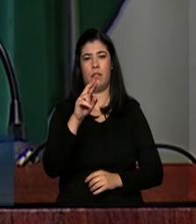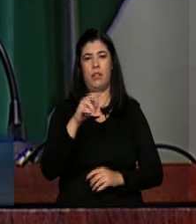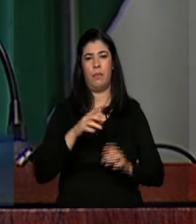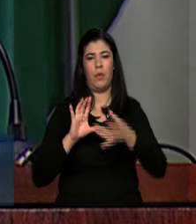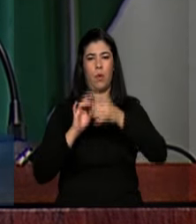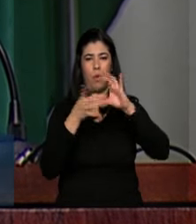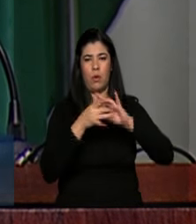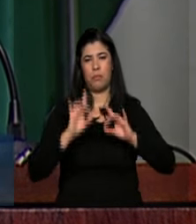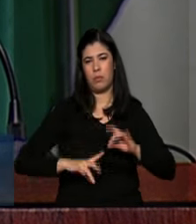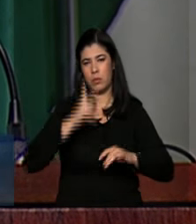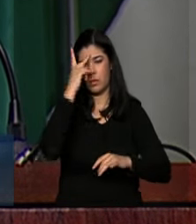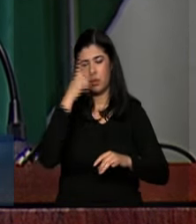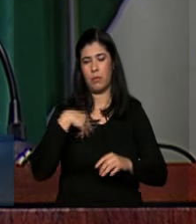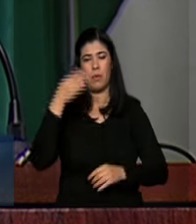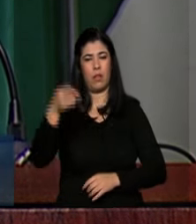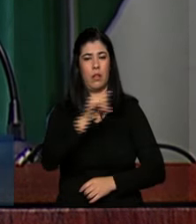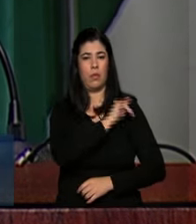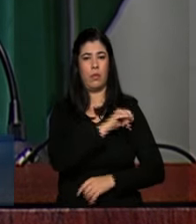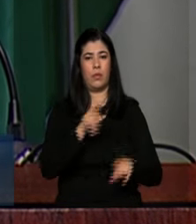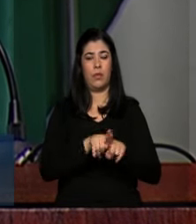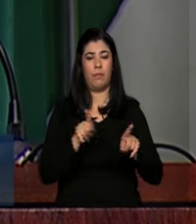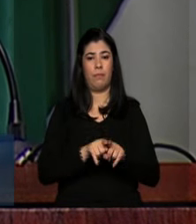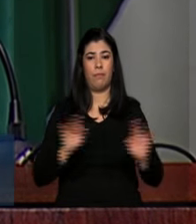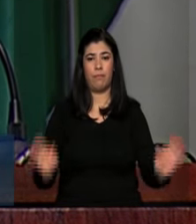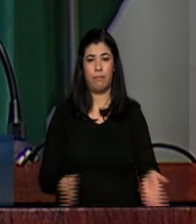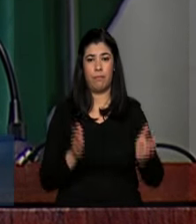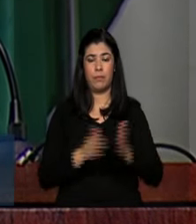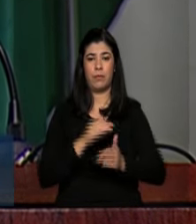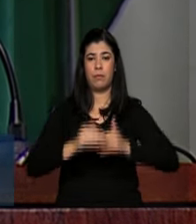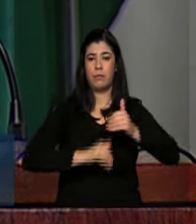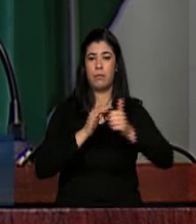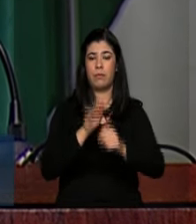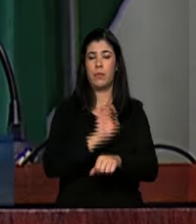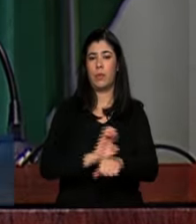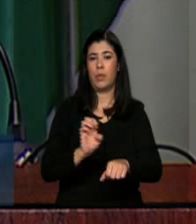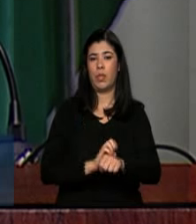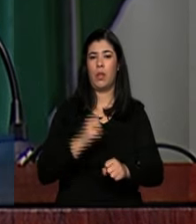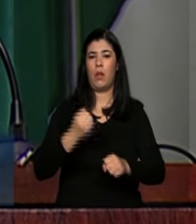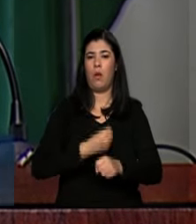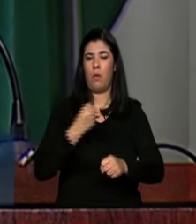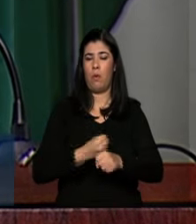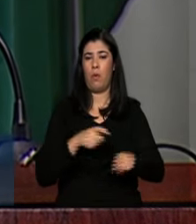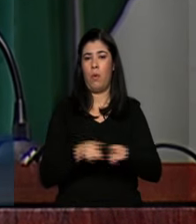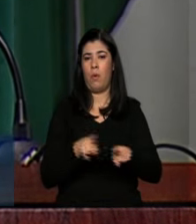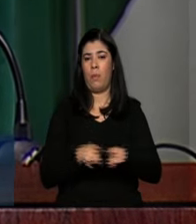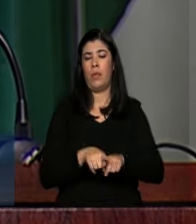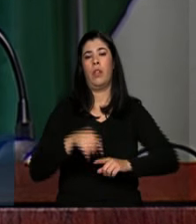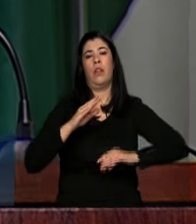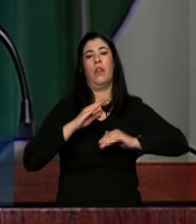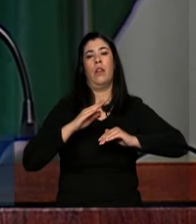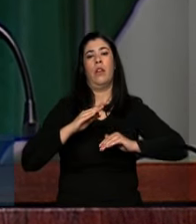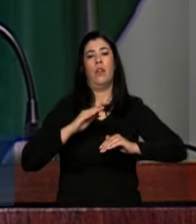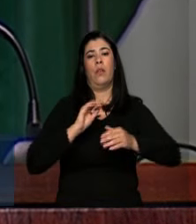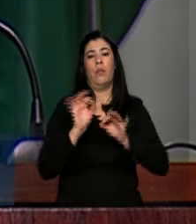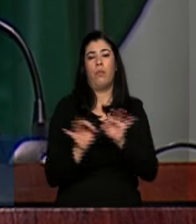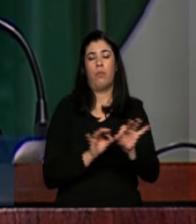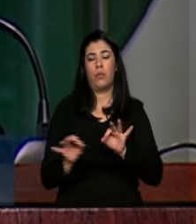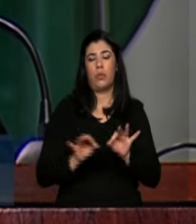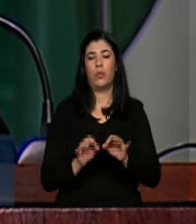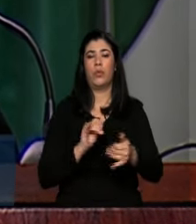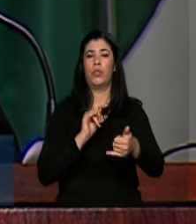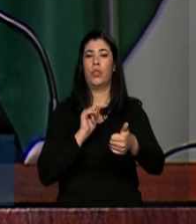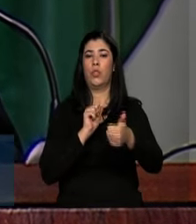mídia internacional, em que enfatizamos o estágio avançado das obras e a qualidade do projeto dos Jogos como indutor